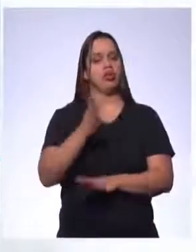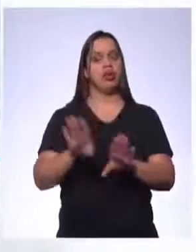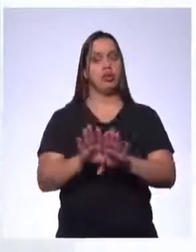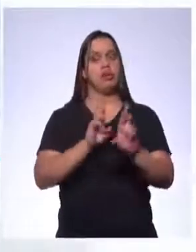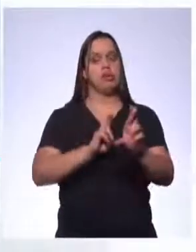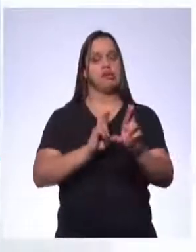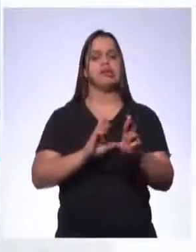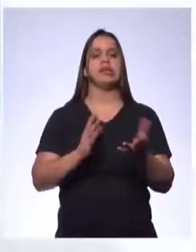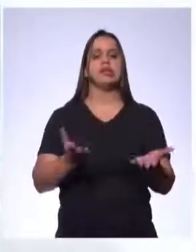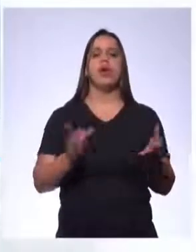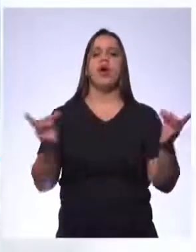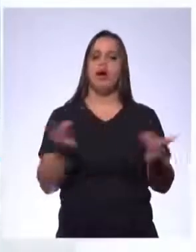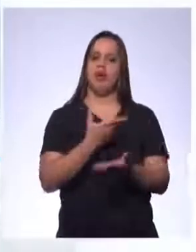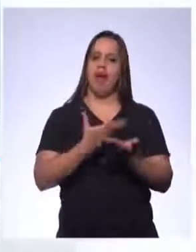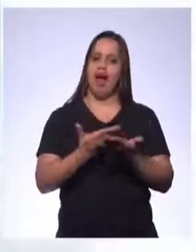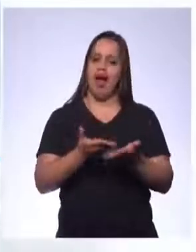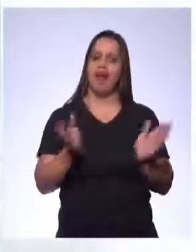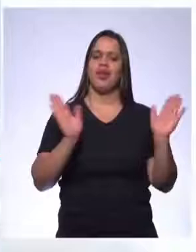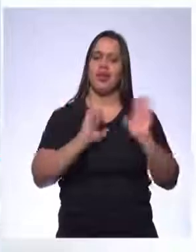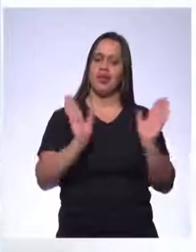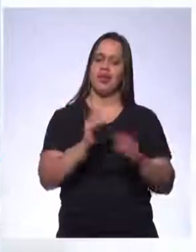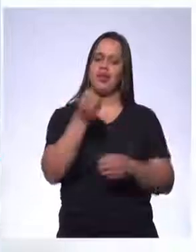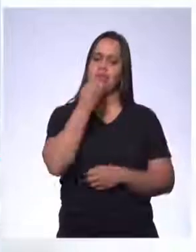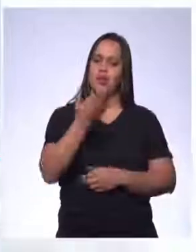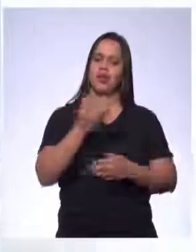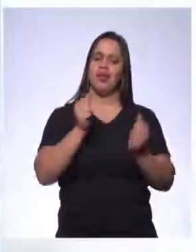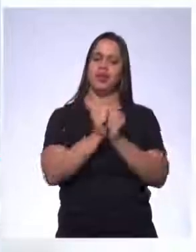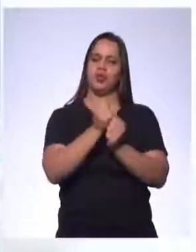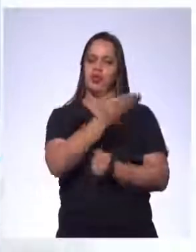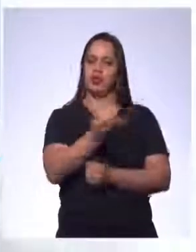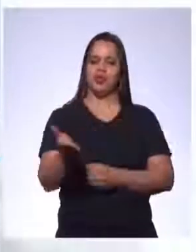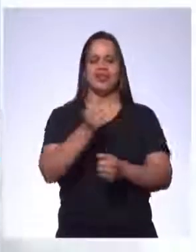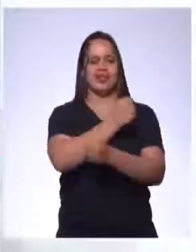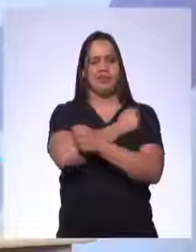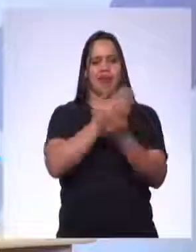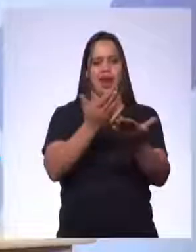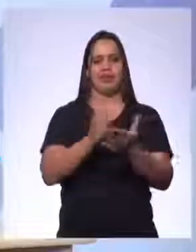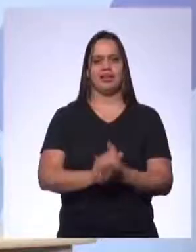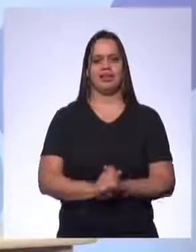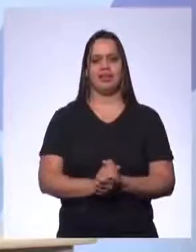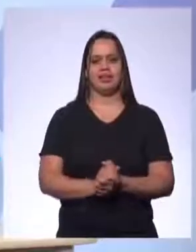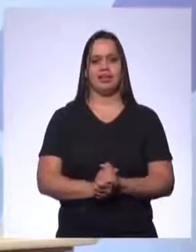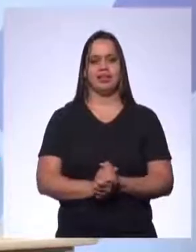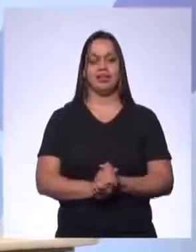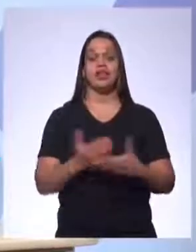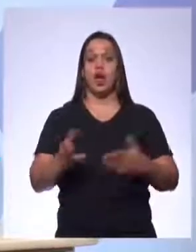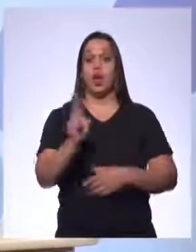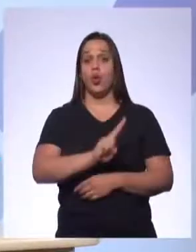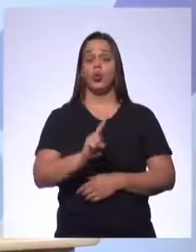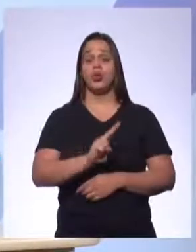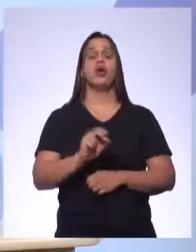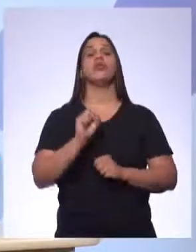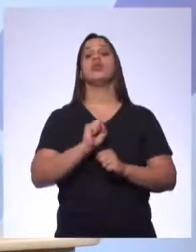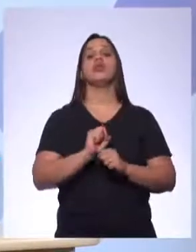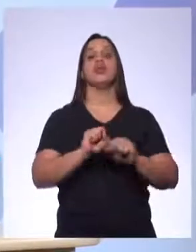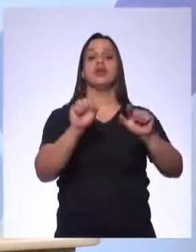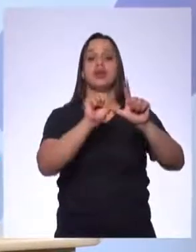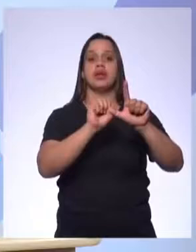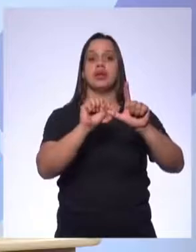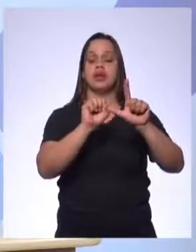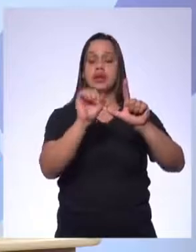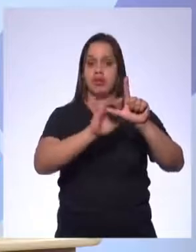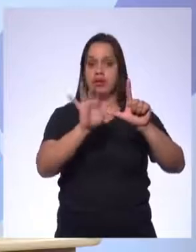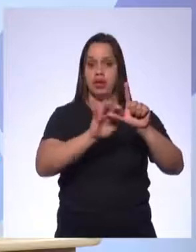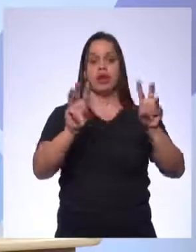O professor Magno tem um recadinho final aí, gente. Foi muito bom ter estado com vocês. Um abraço. Usar os canais aí para dizer o que você achou